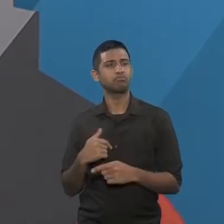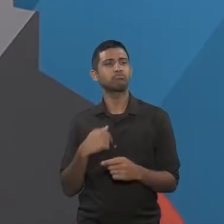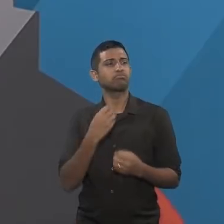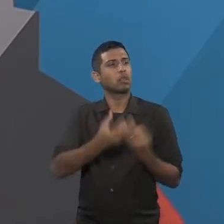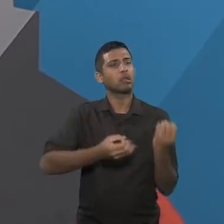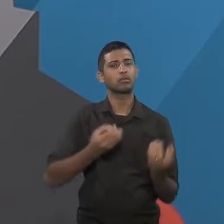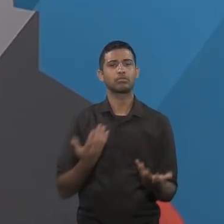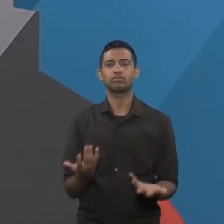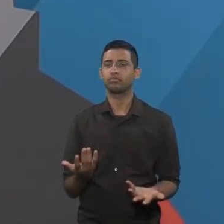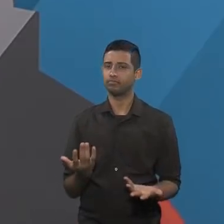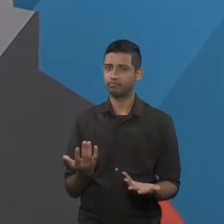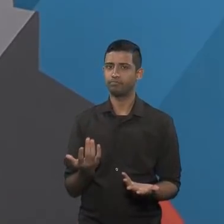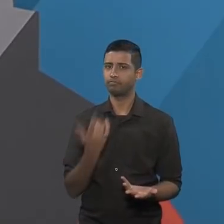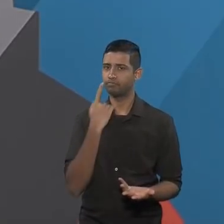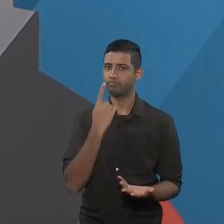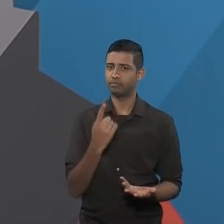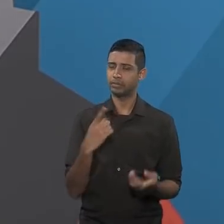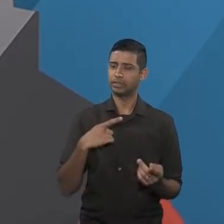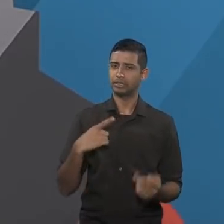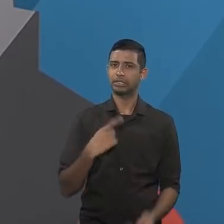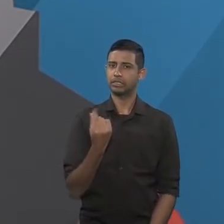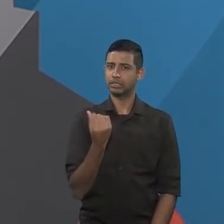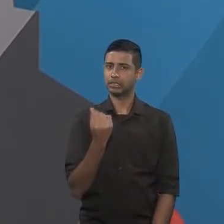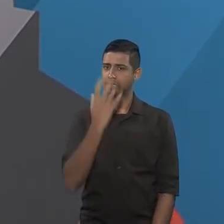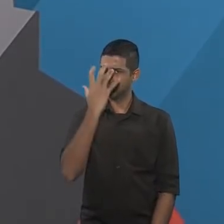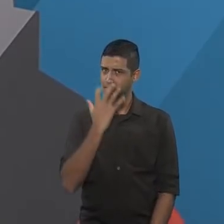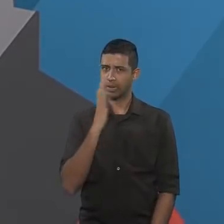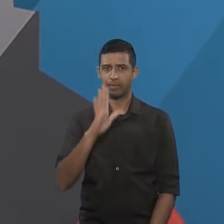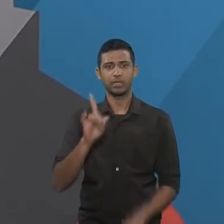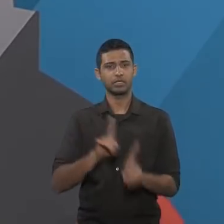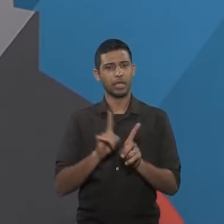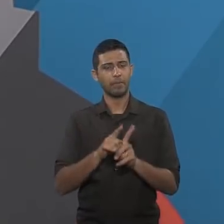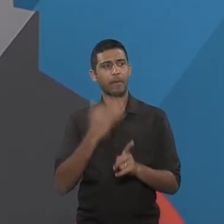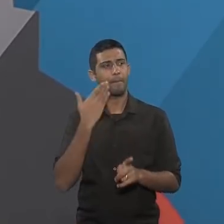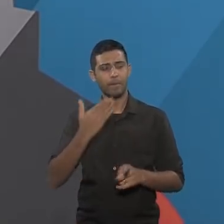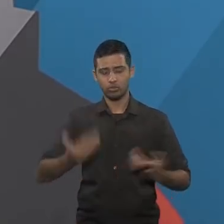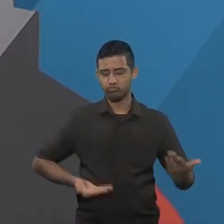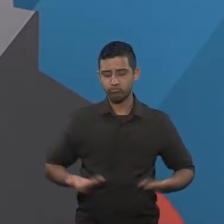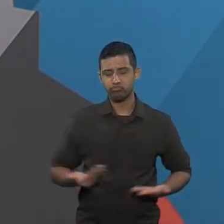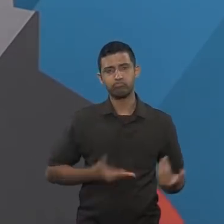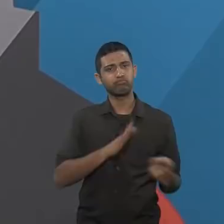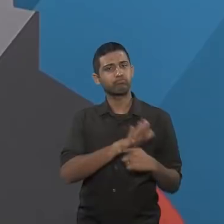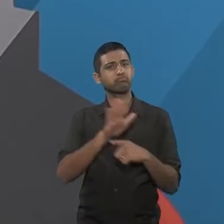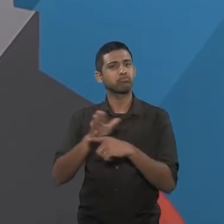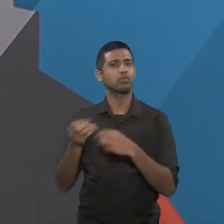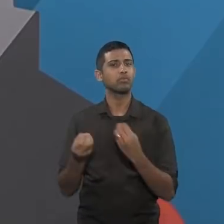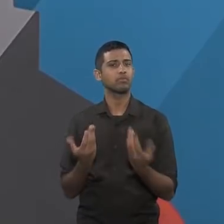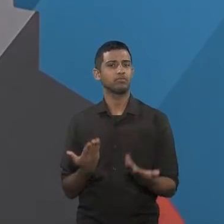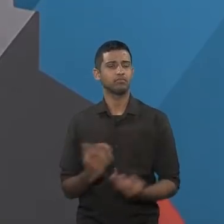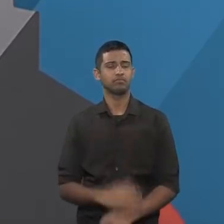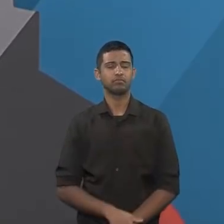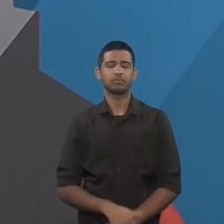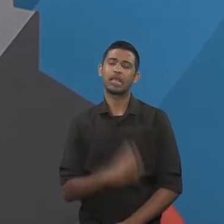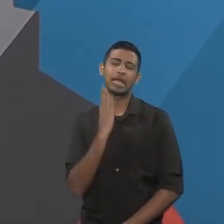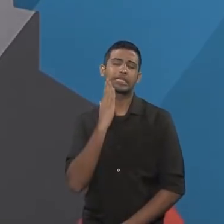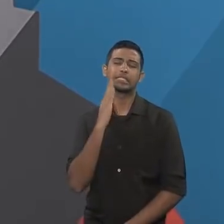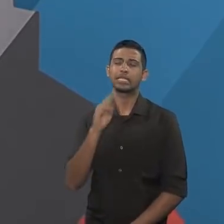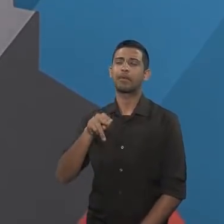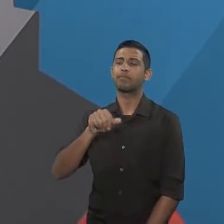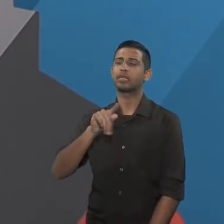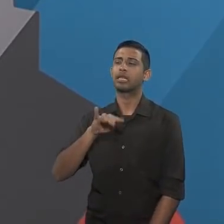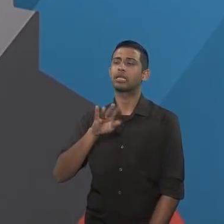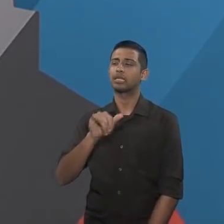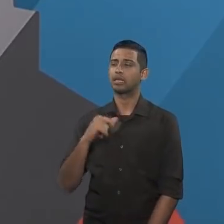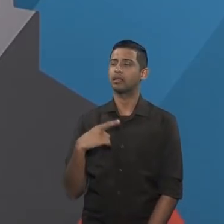pela companhia. Então você tem a questão da tarifa, que é muito séria, mas também você tem a prestação do serviço. E você sabe, Natália, tem uma coisa